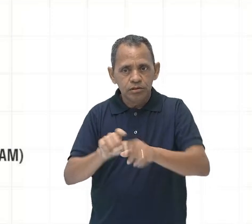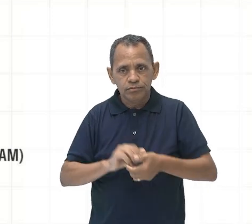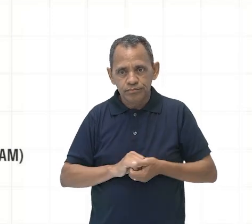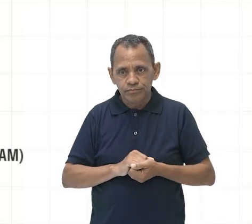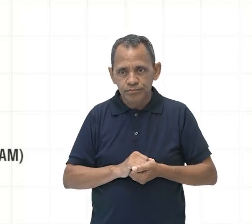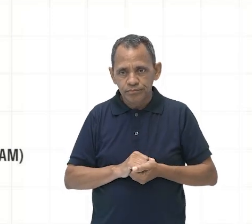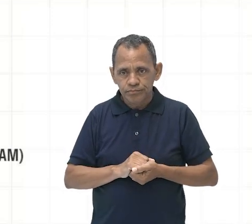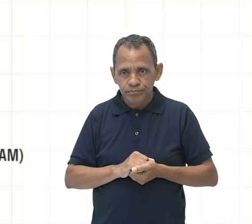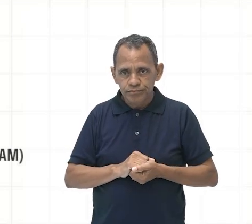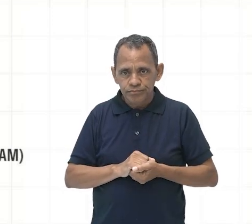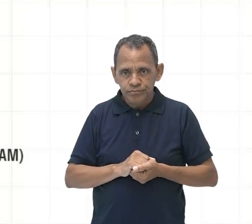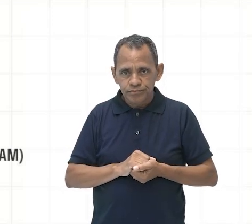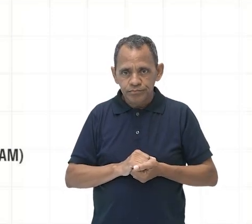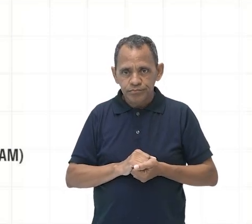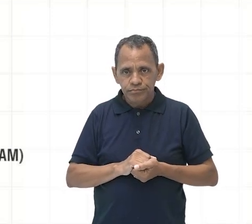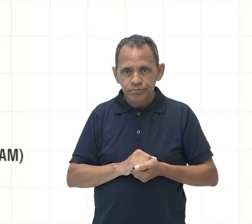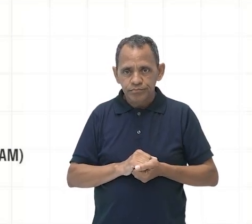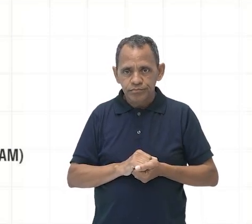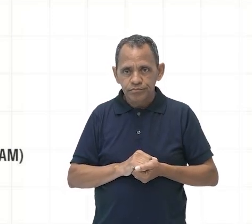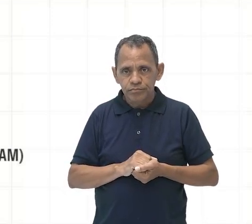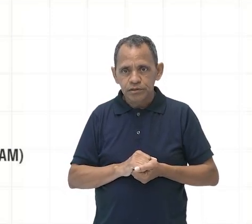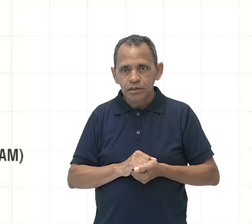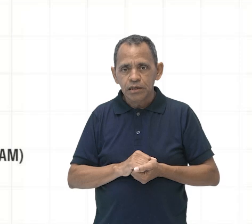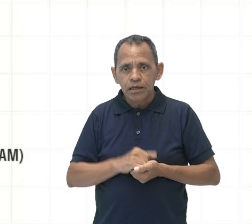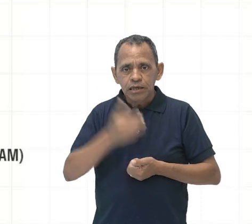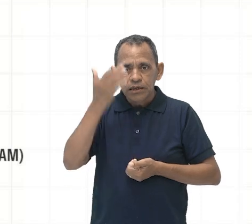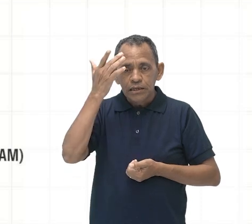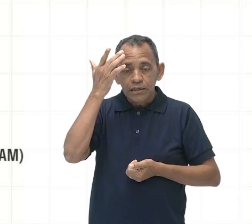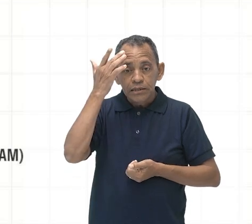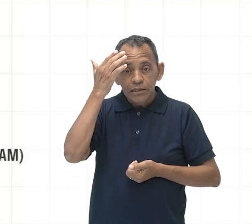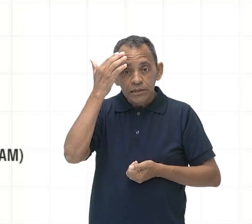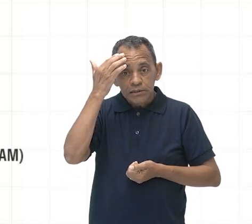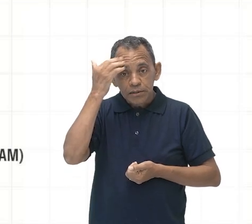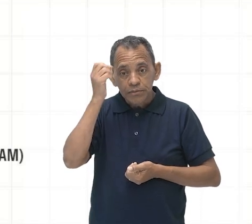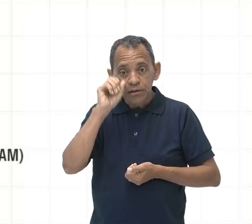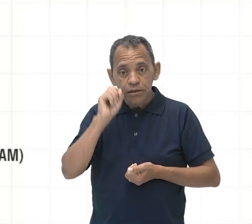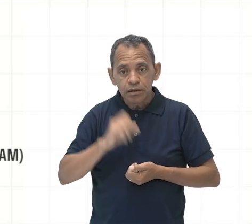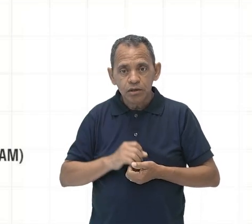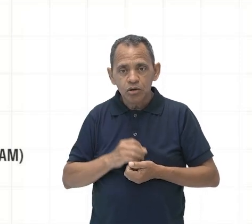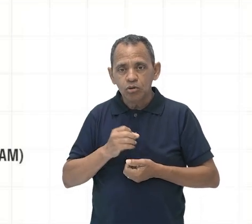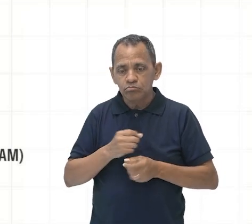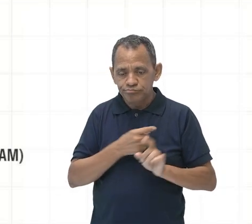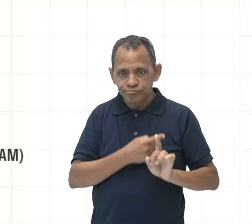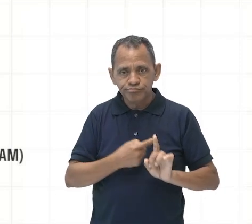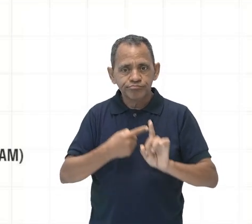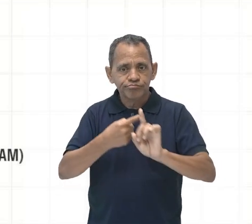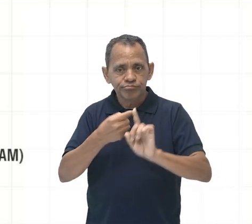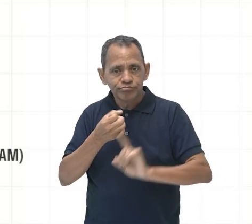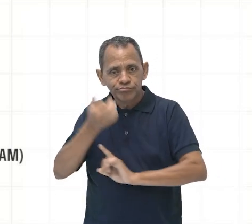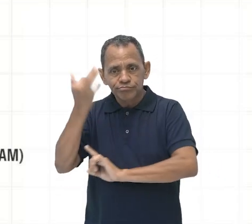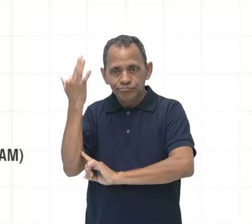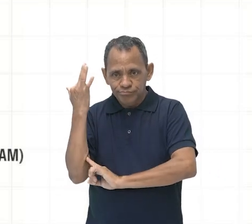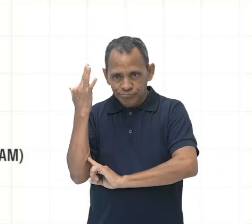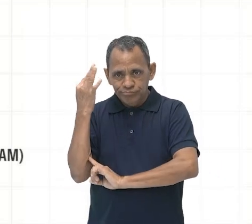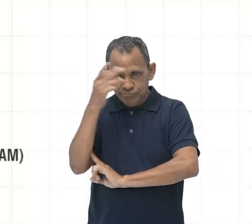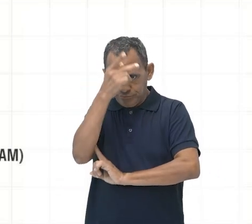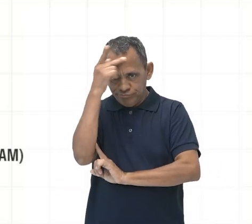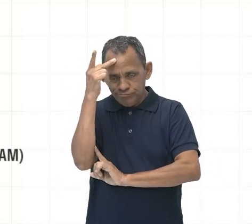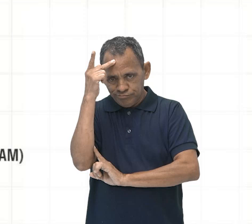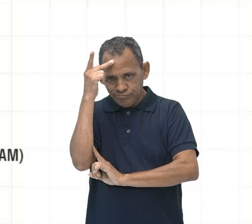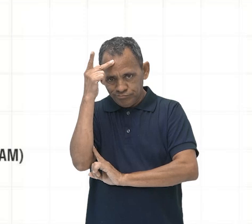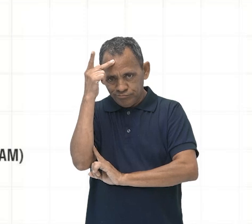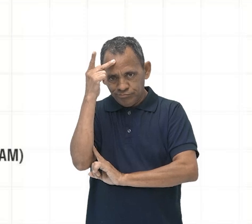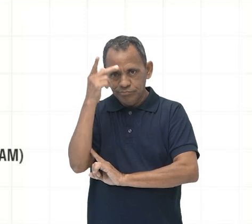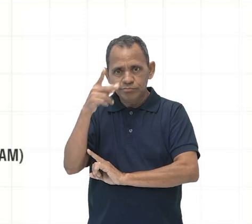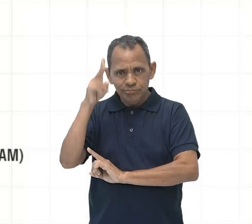professor? E aí eu quero saber como vai aumentar a quantidade de marinheiros,